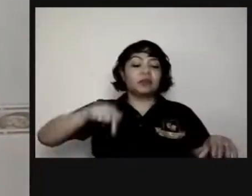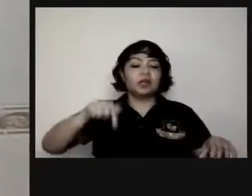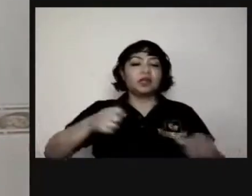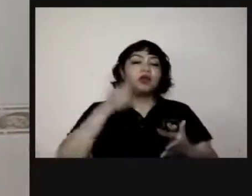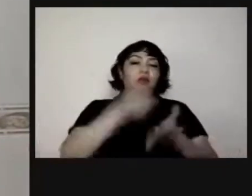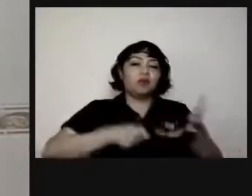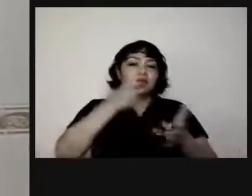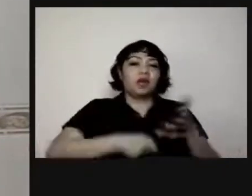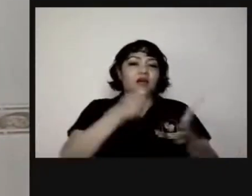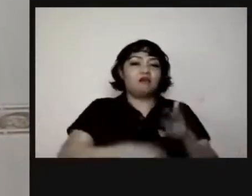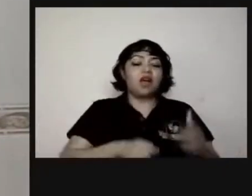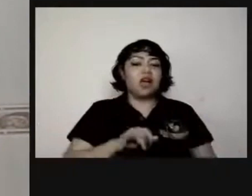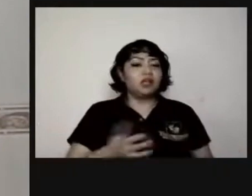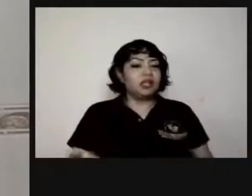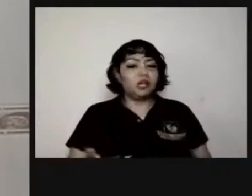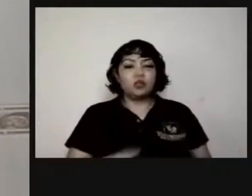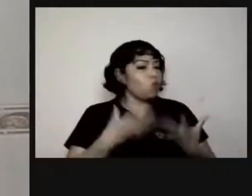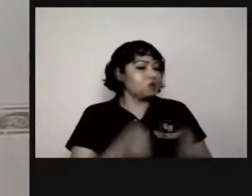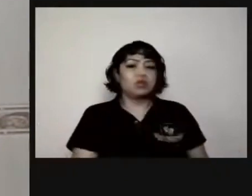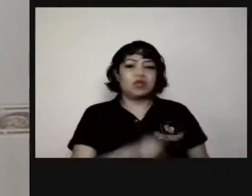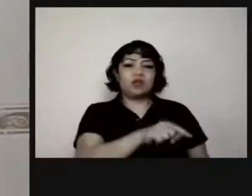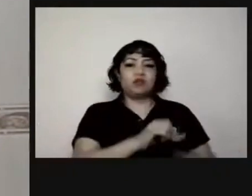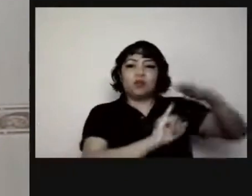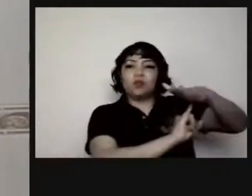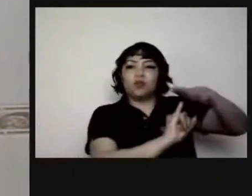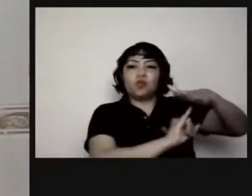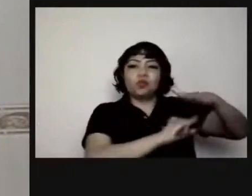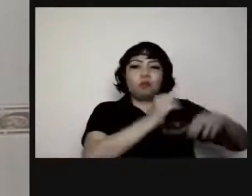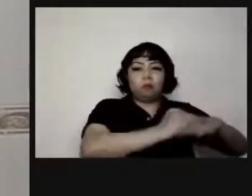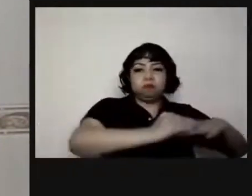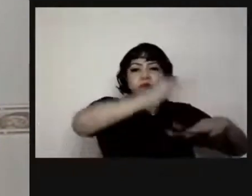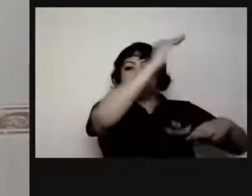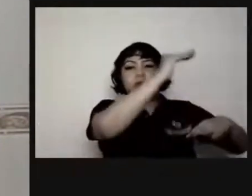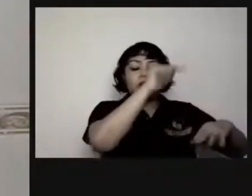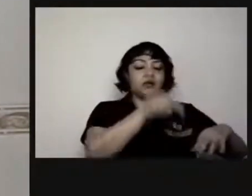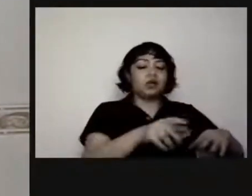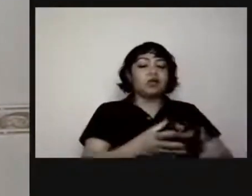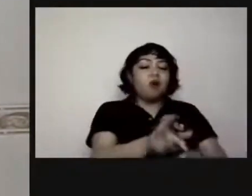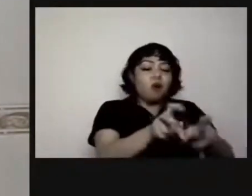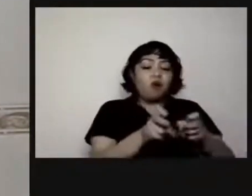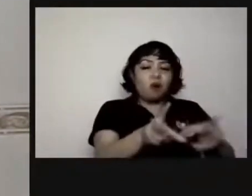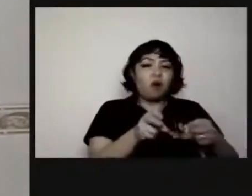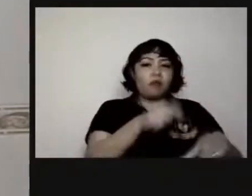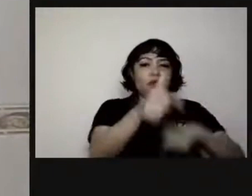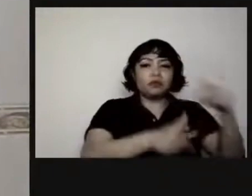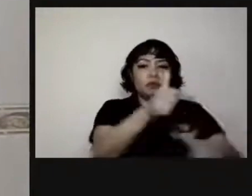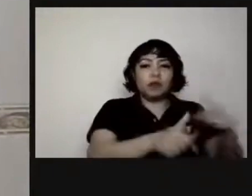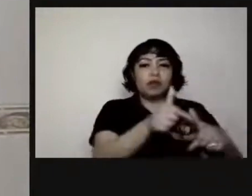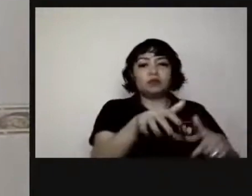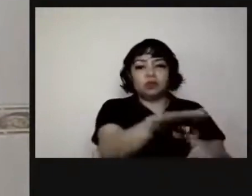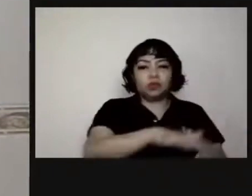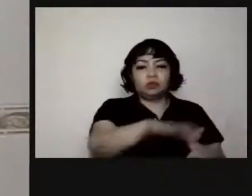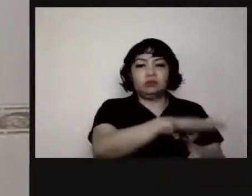tributária, dizendo que a coroa cobrava impostos altos para a classe trabalhista. Então, é somente um trechinho, mas